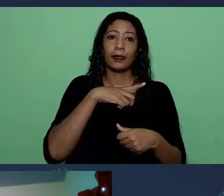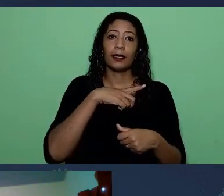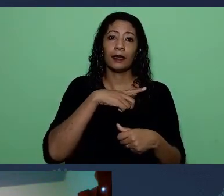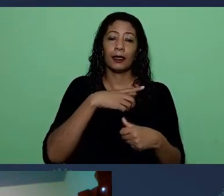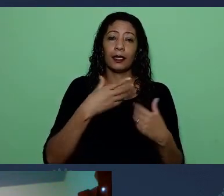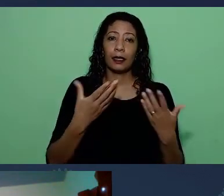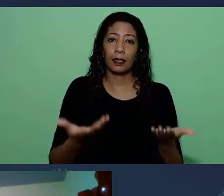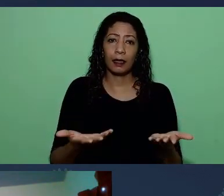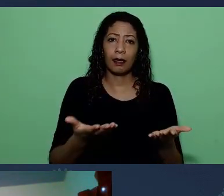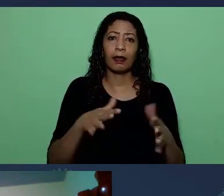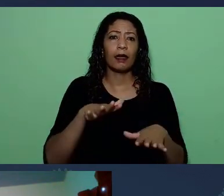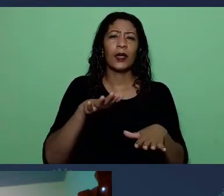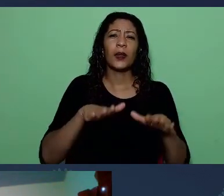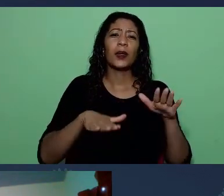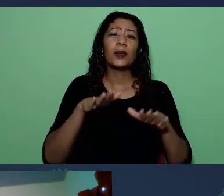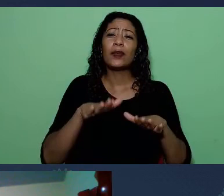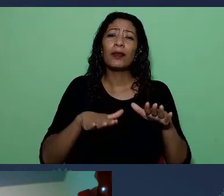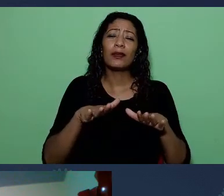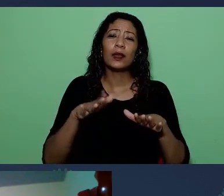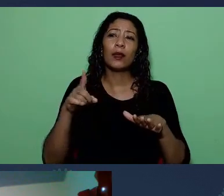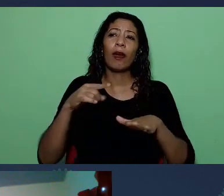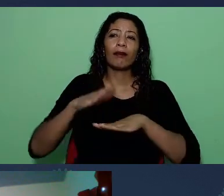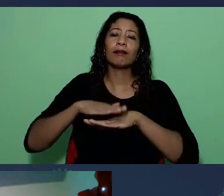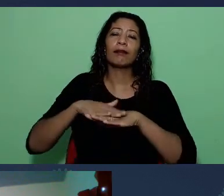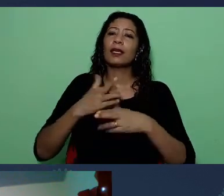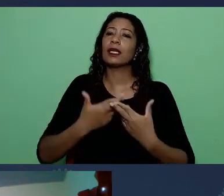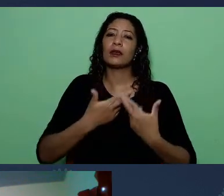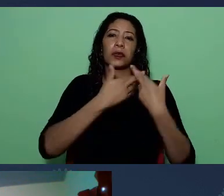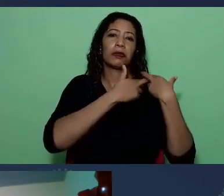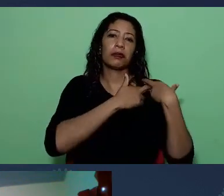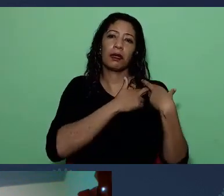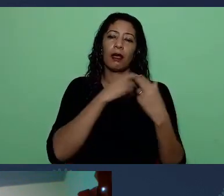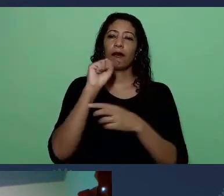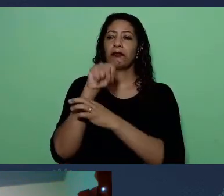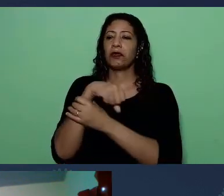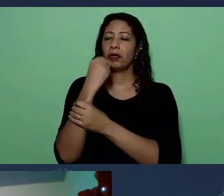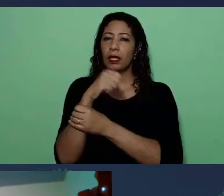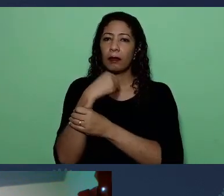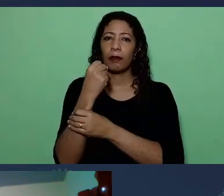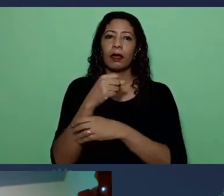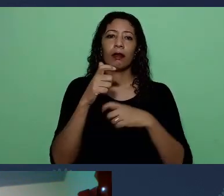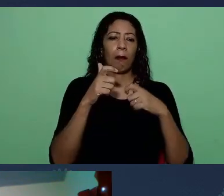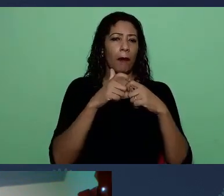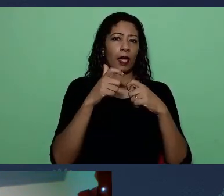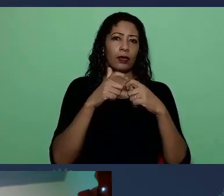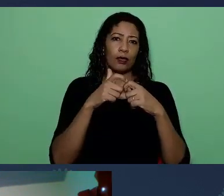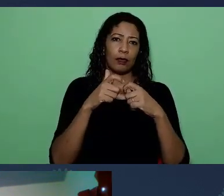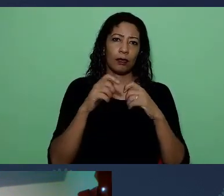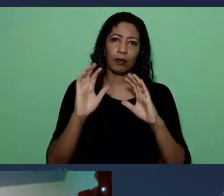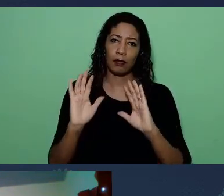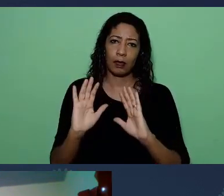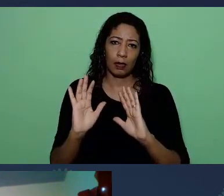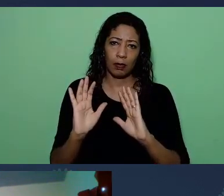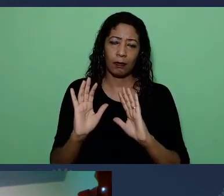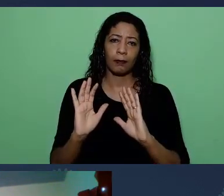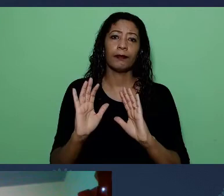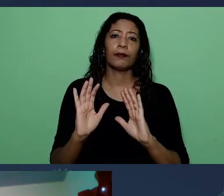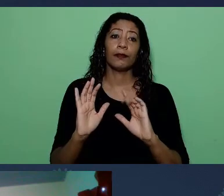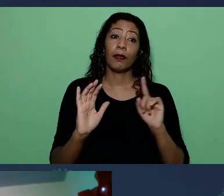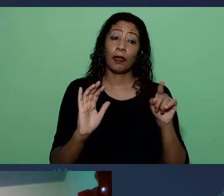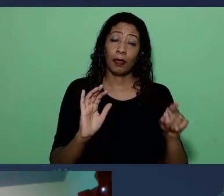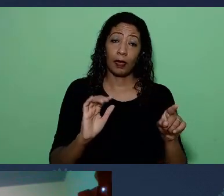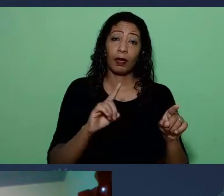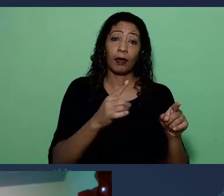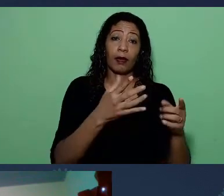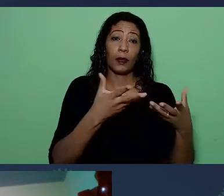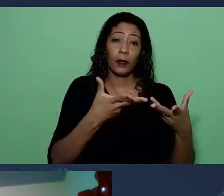não depende tanto do profissional de saúde, seja ele médico, fisioterapeuta, enfermeira, quem seja. Existe um processo de